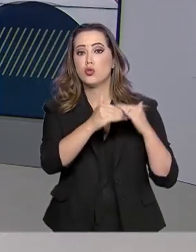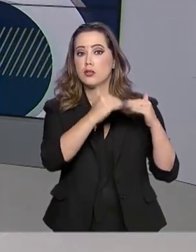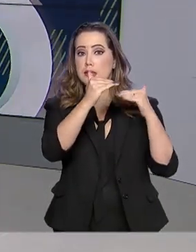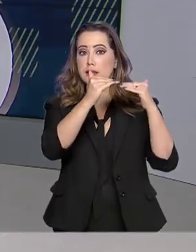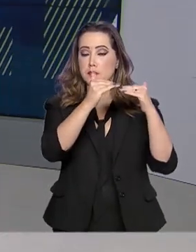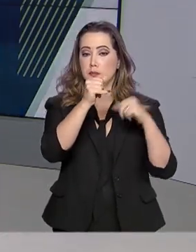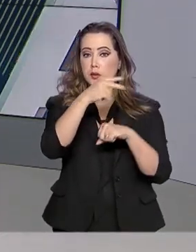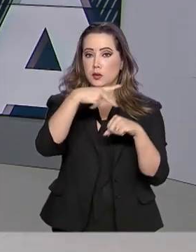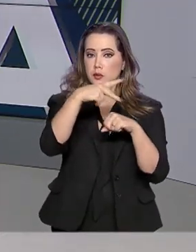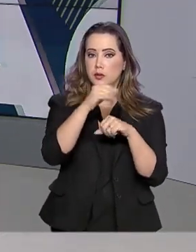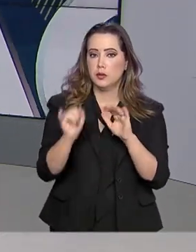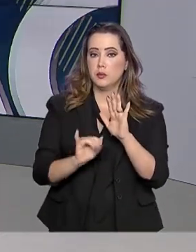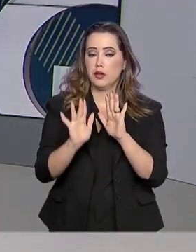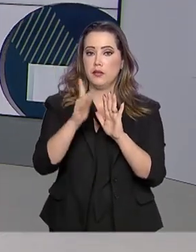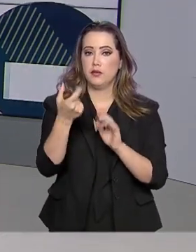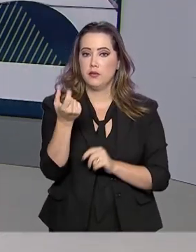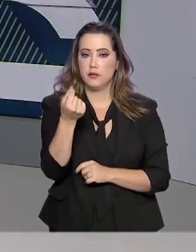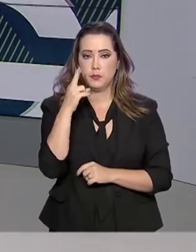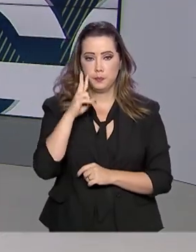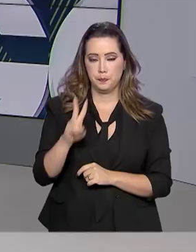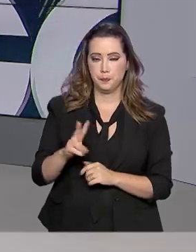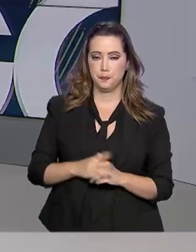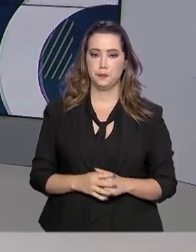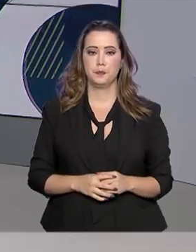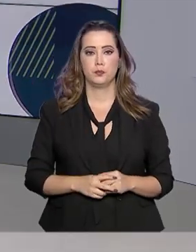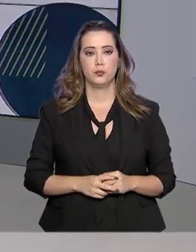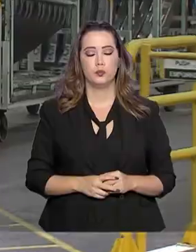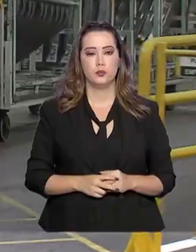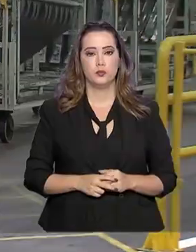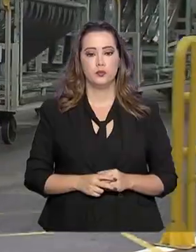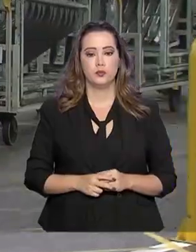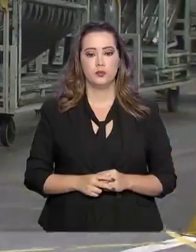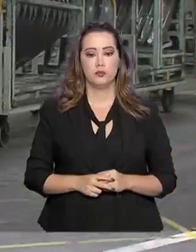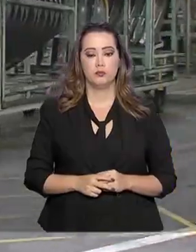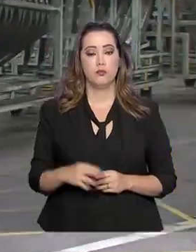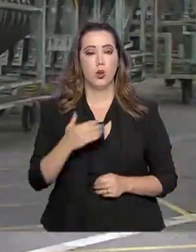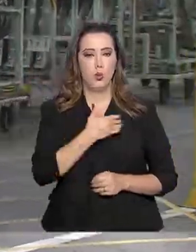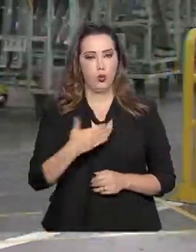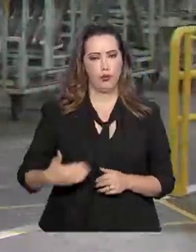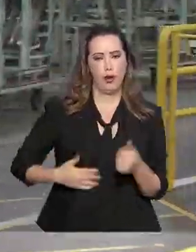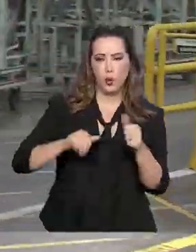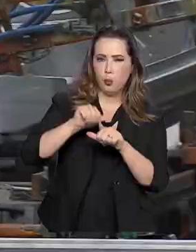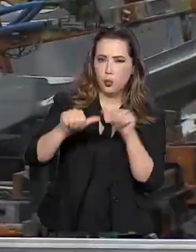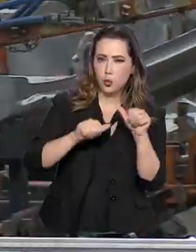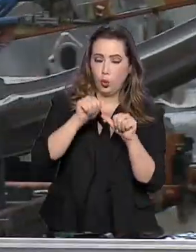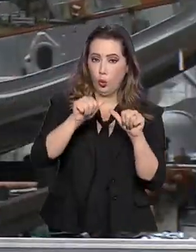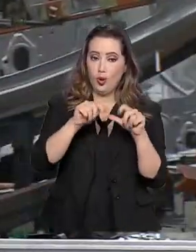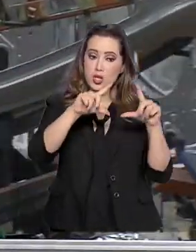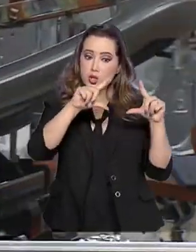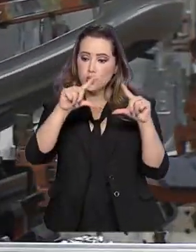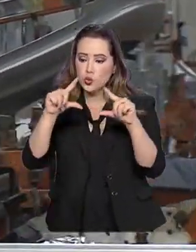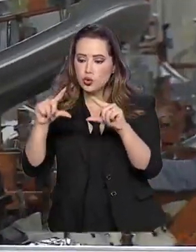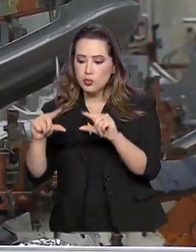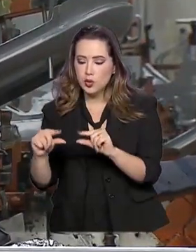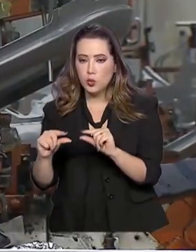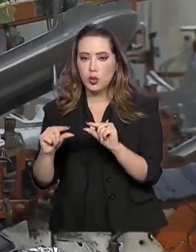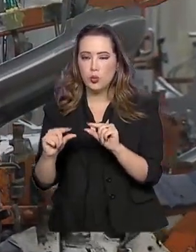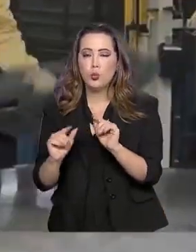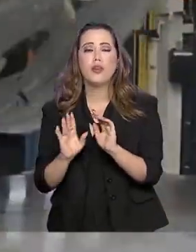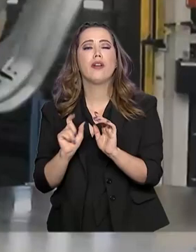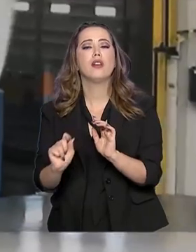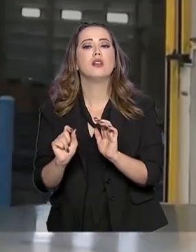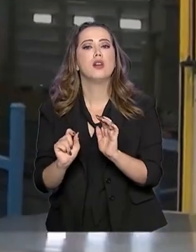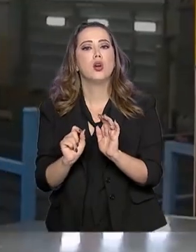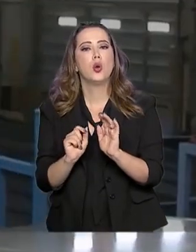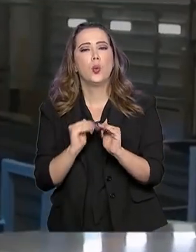inflação para 2020. Confira na reportagem. O governo revisou para baixo a previsão de crescimento do país para